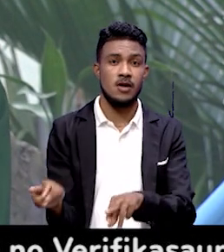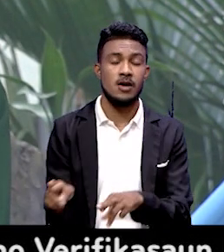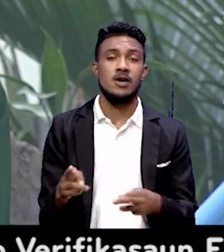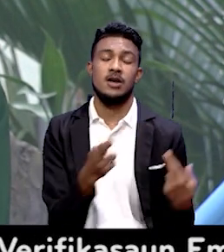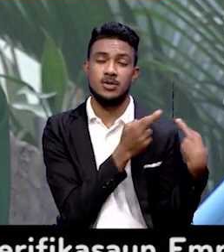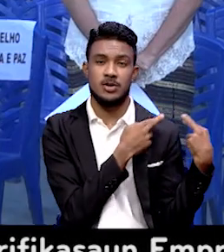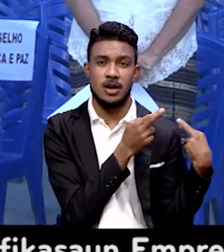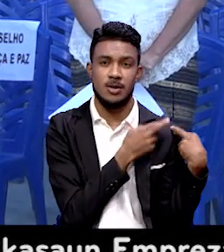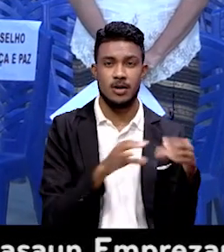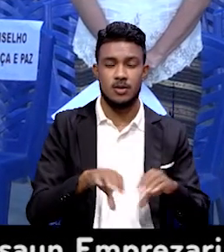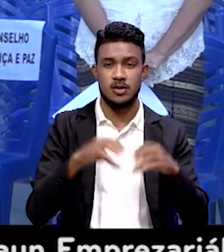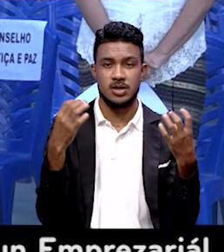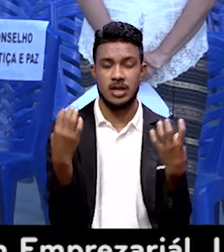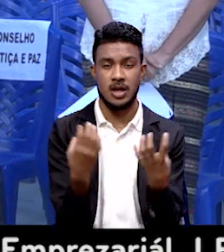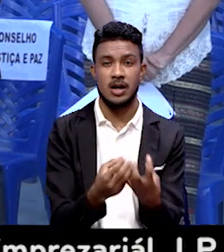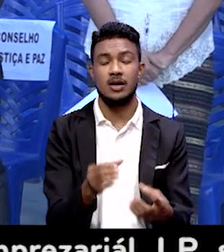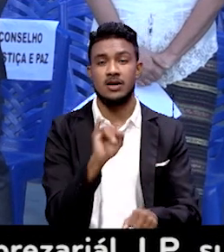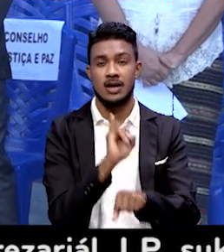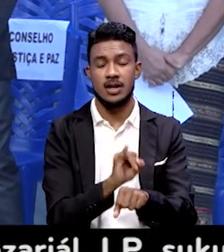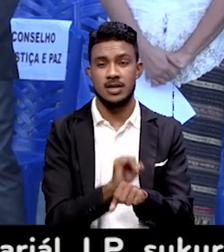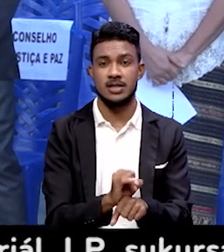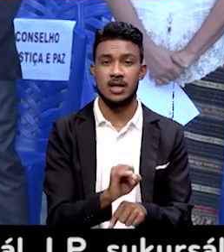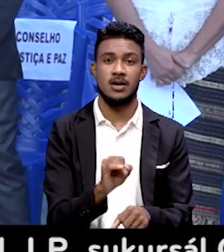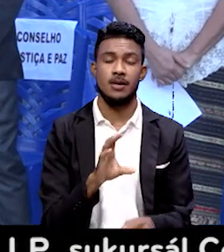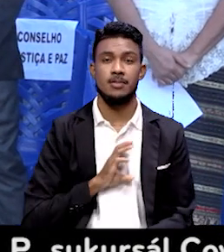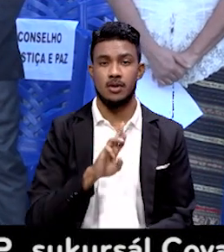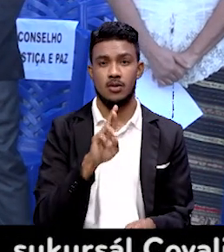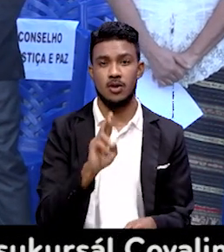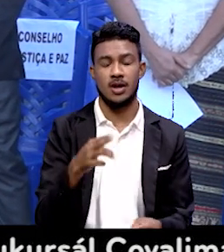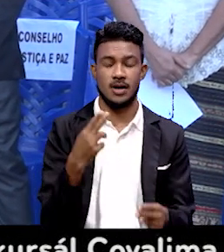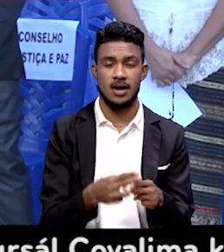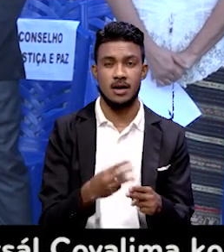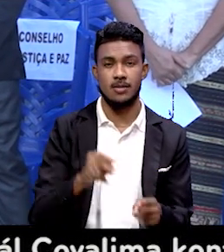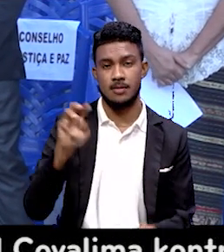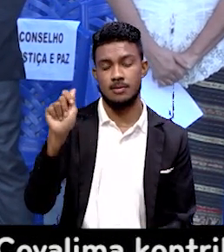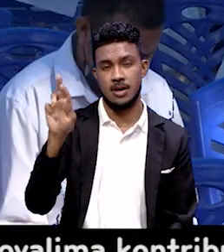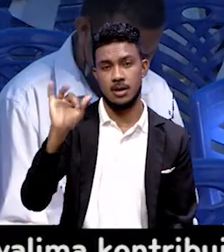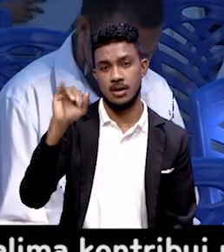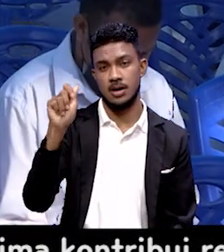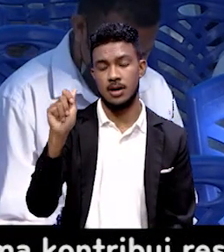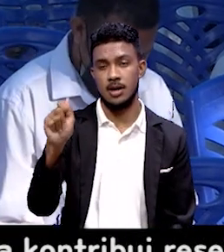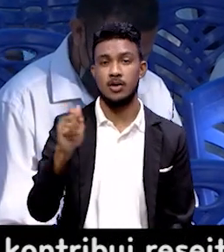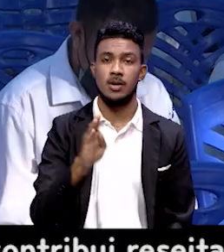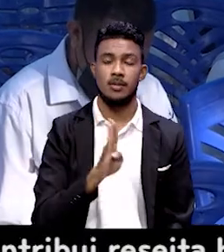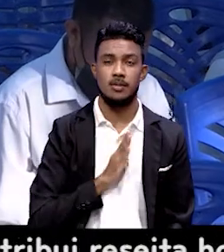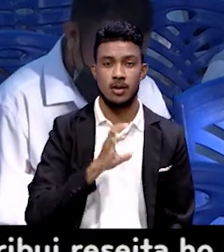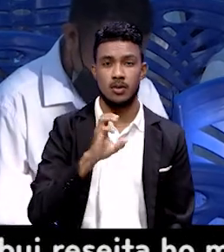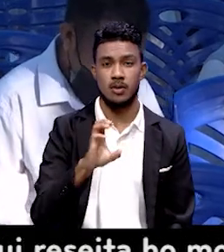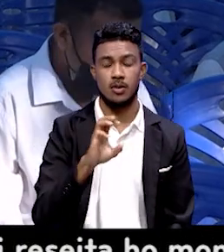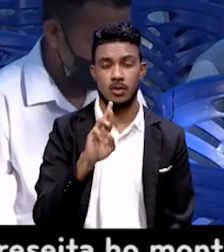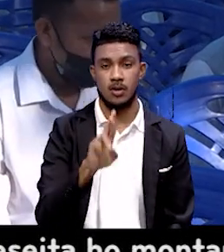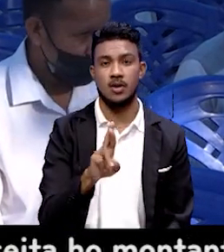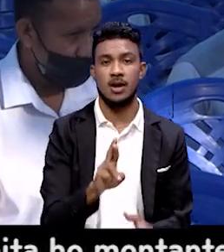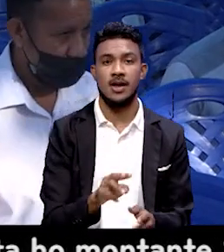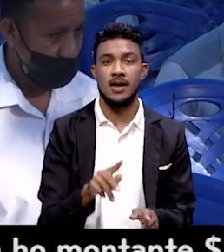missa agradecimento, ba diácono Mariano Quintão do Rego e a paróquia Sagrado Coração de Jesus Becora dele. E a homilia, Dom Virgílio do